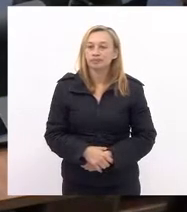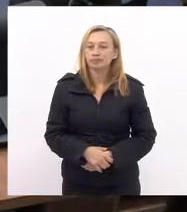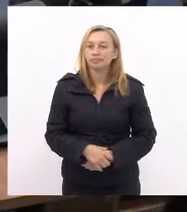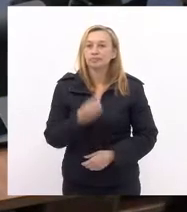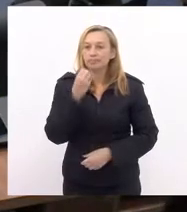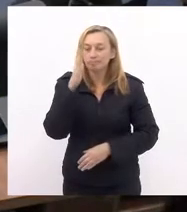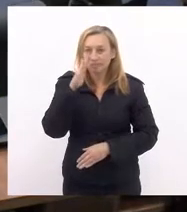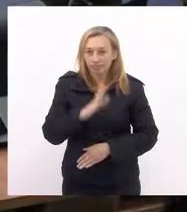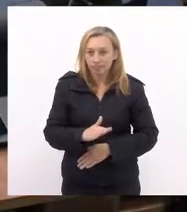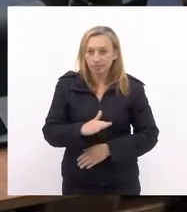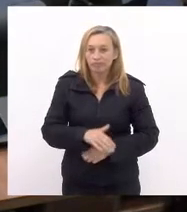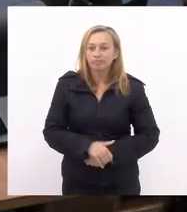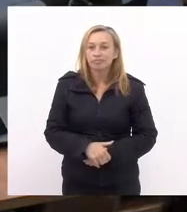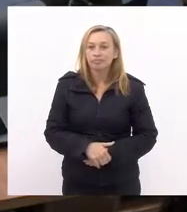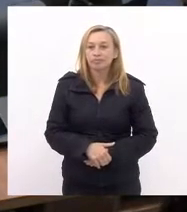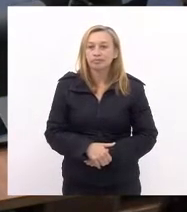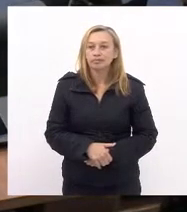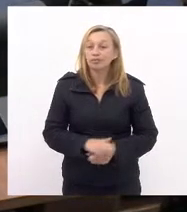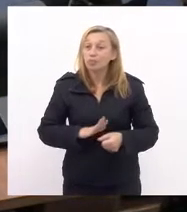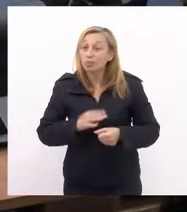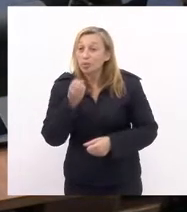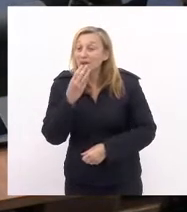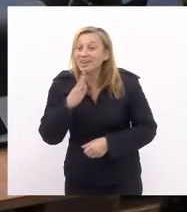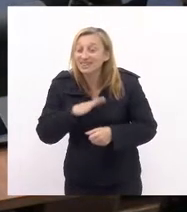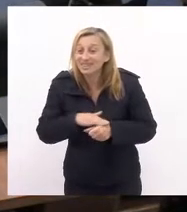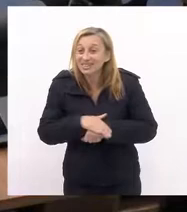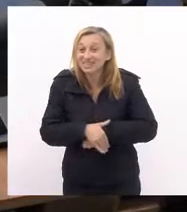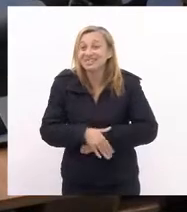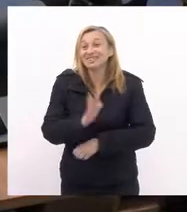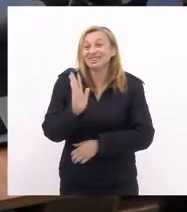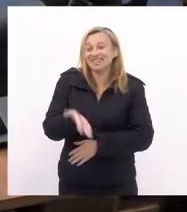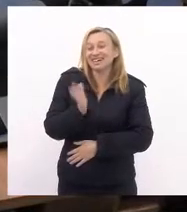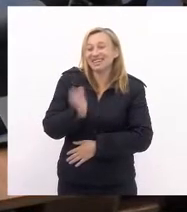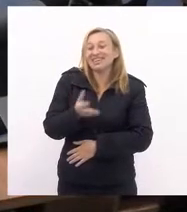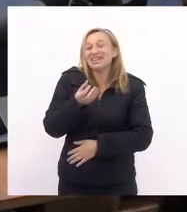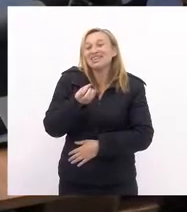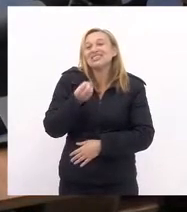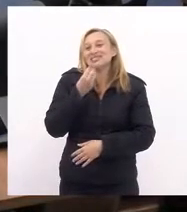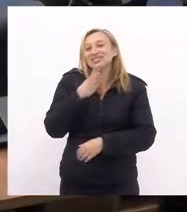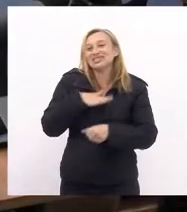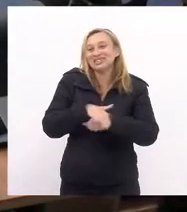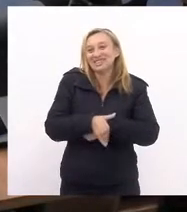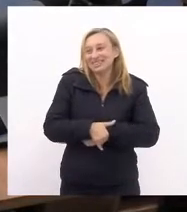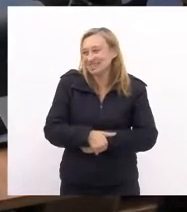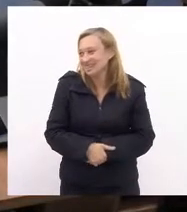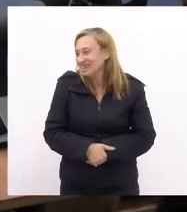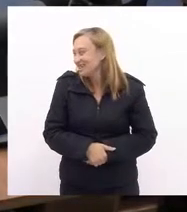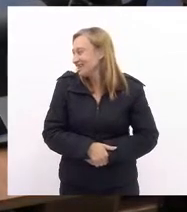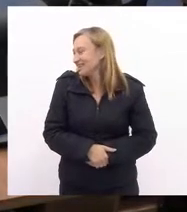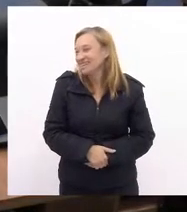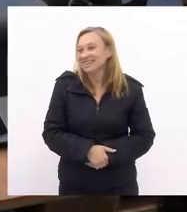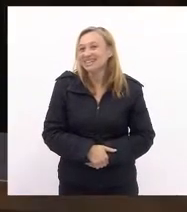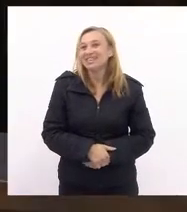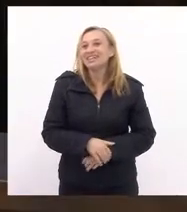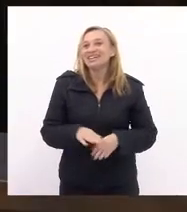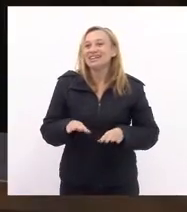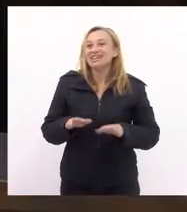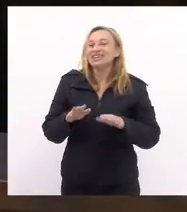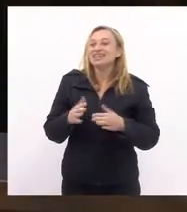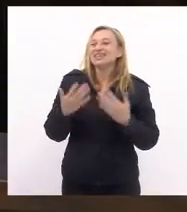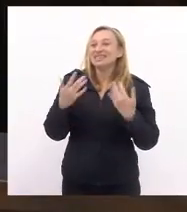Boa tarde. Boa noite já. Boa noite, boa noite, boa noite. Cumprimento a